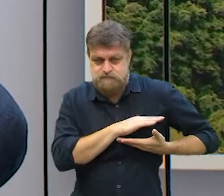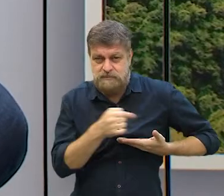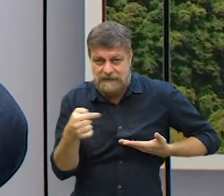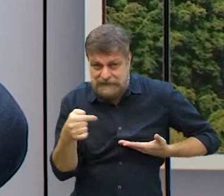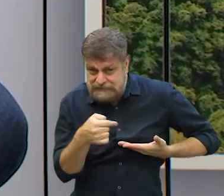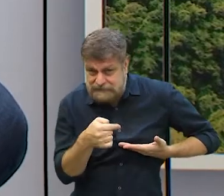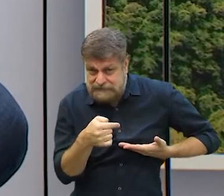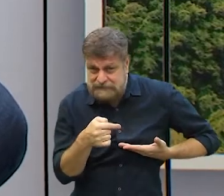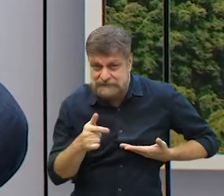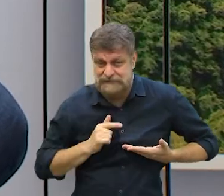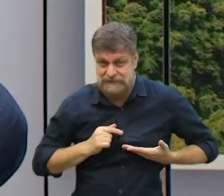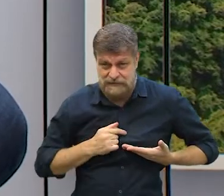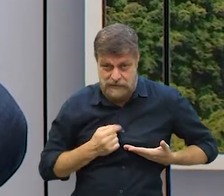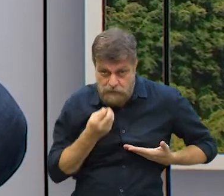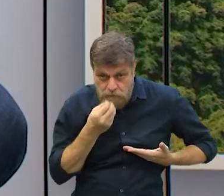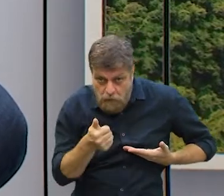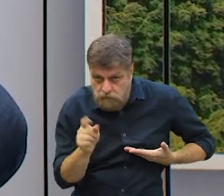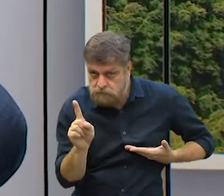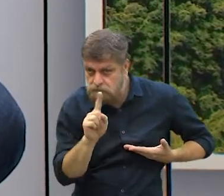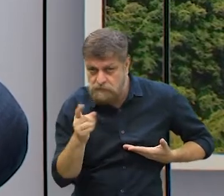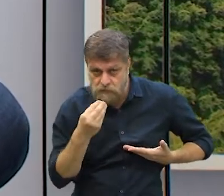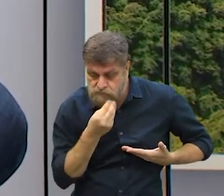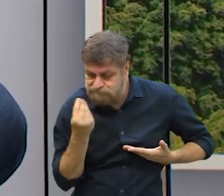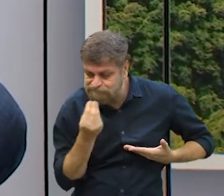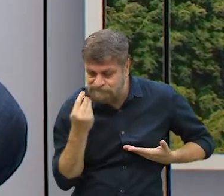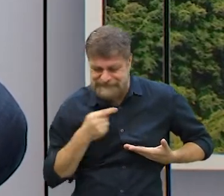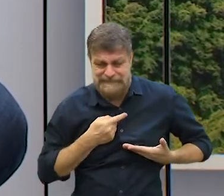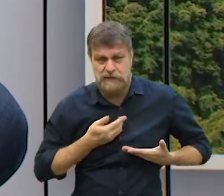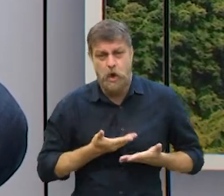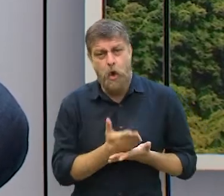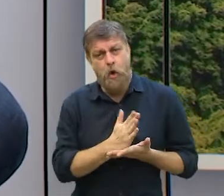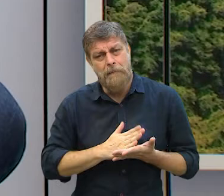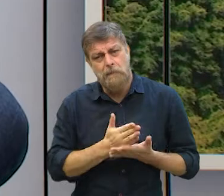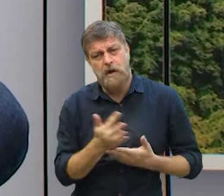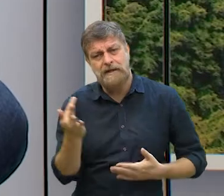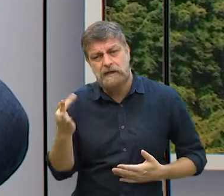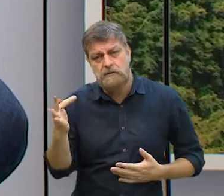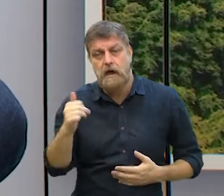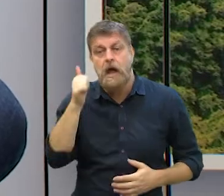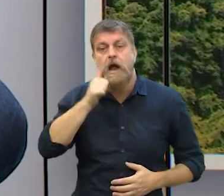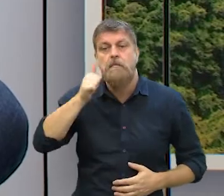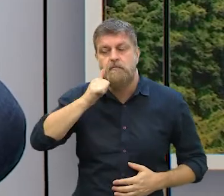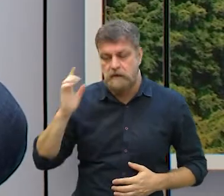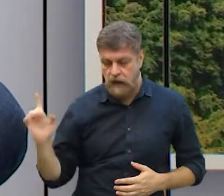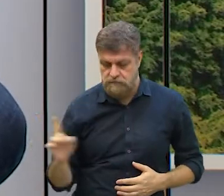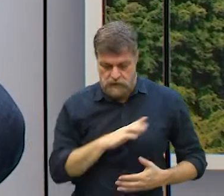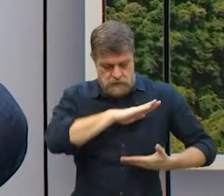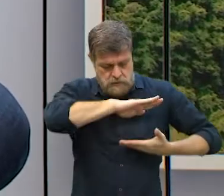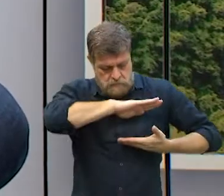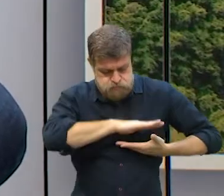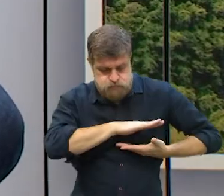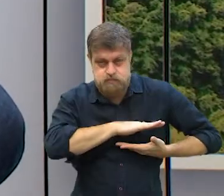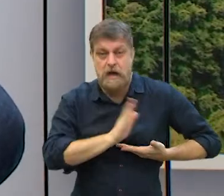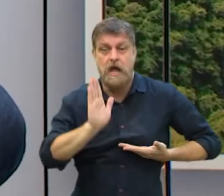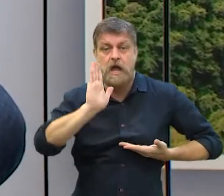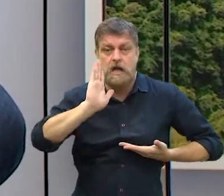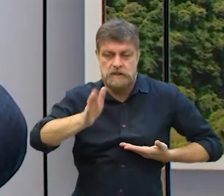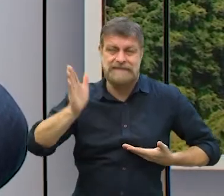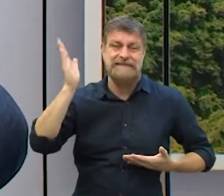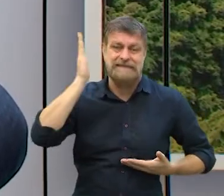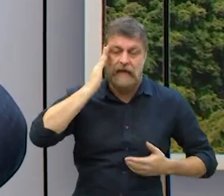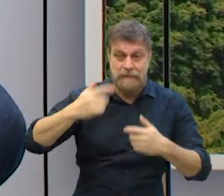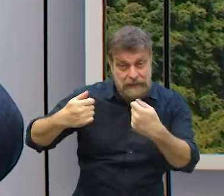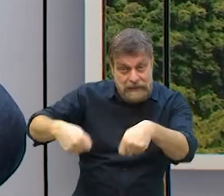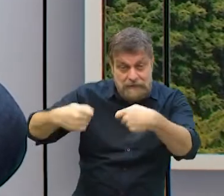A mamografia ela não é um exame assim, agradável de ser feito, ele incomoda, às vezes dói, mas a mulher faz, já